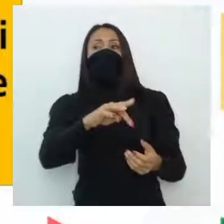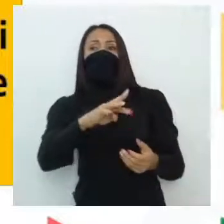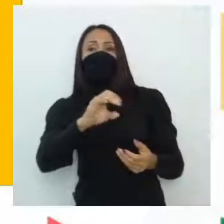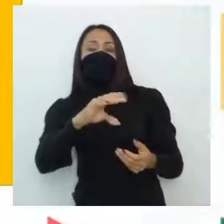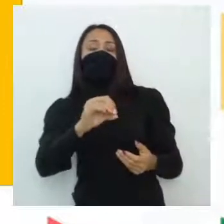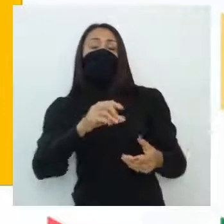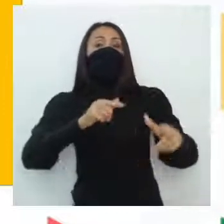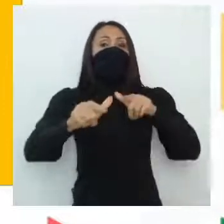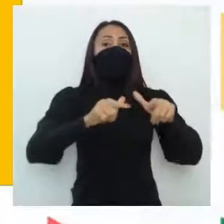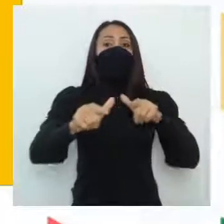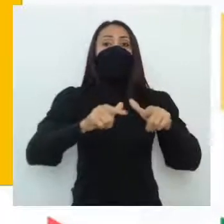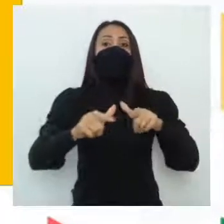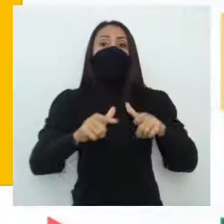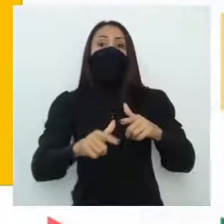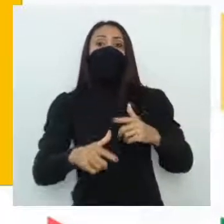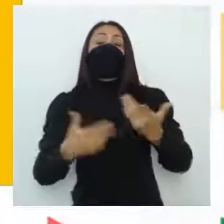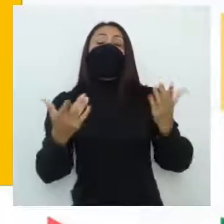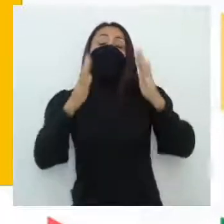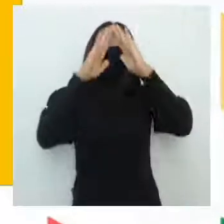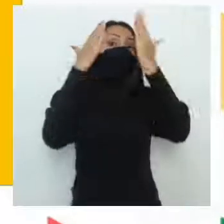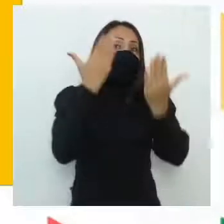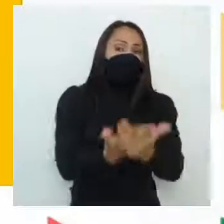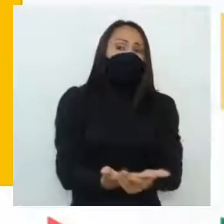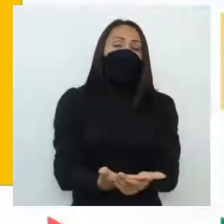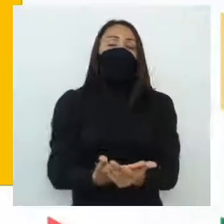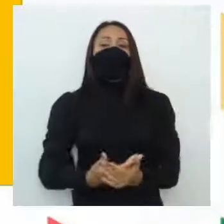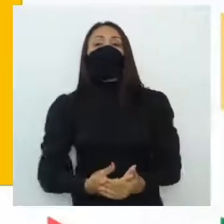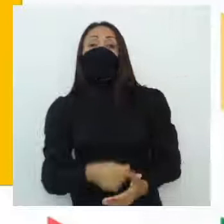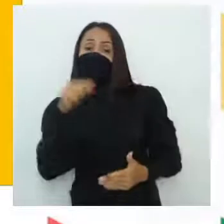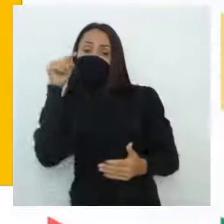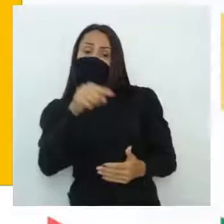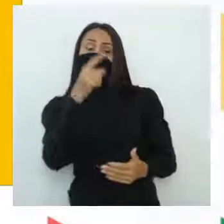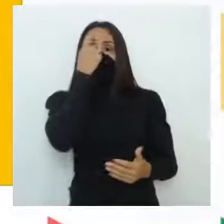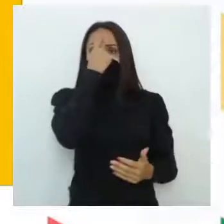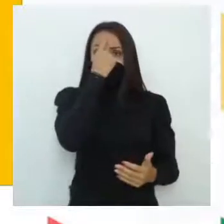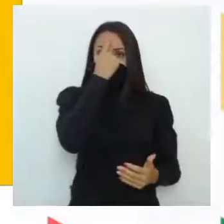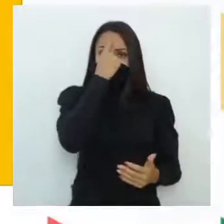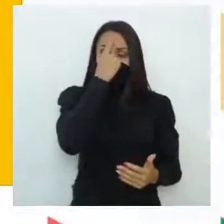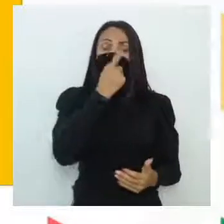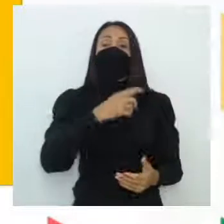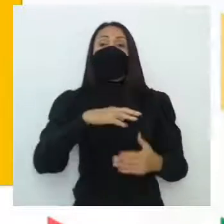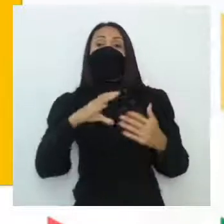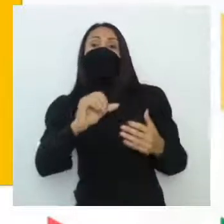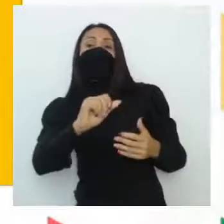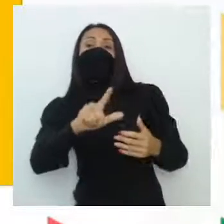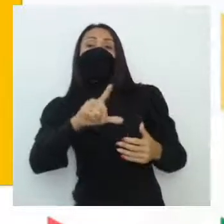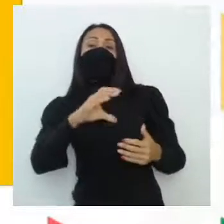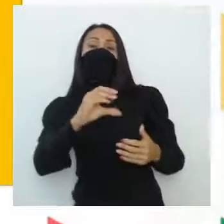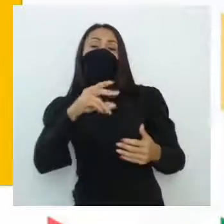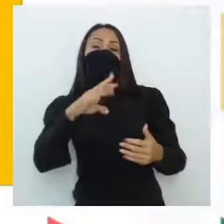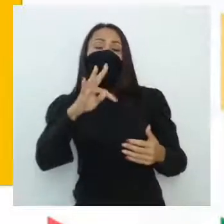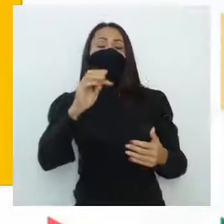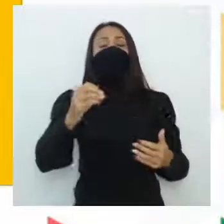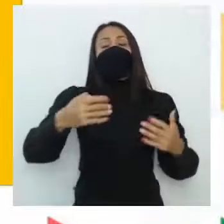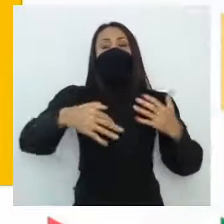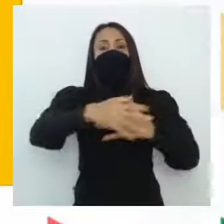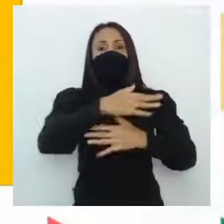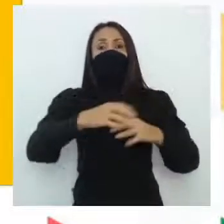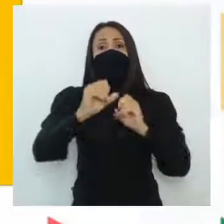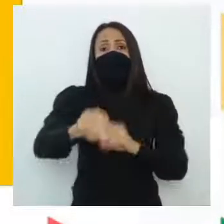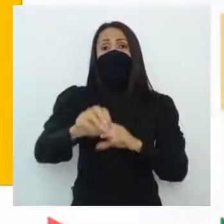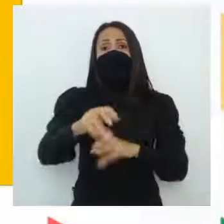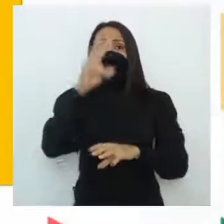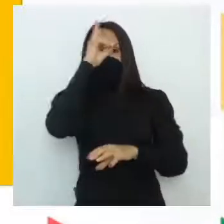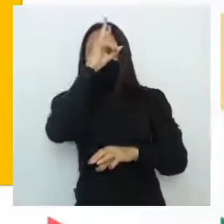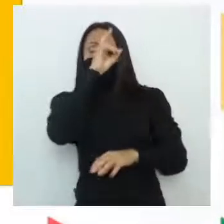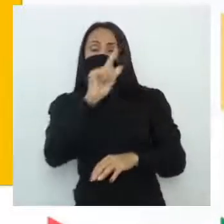um colégio. Agora veja só, lá na Índia, na cidade de Calcutá, onde passou a ensinar História e